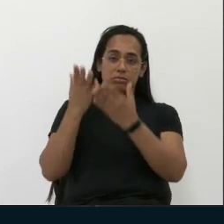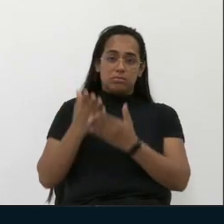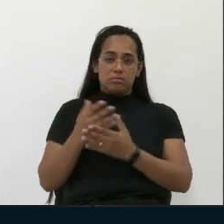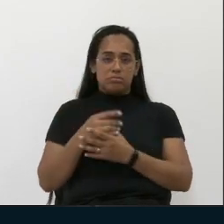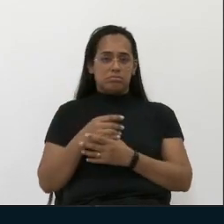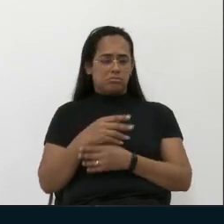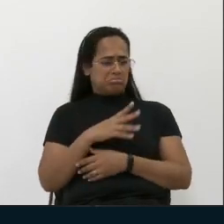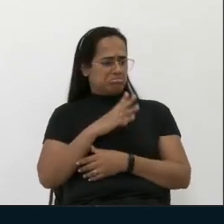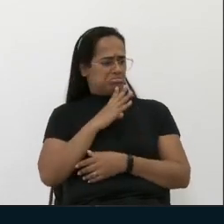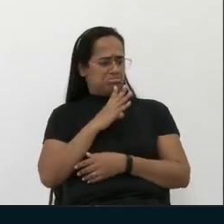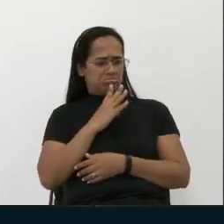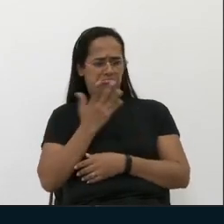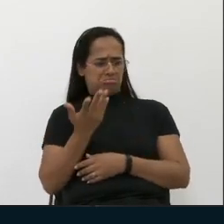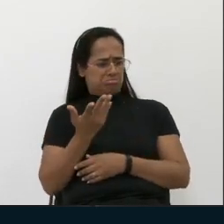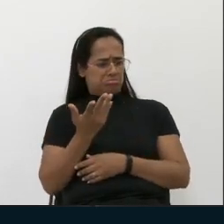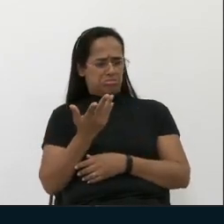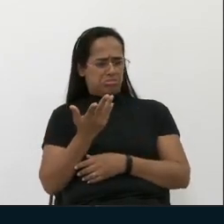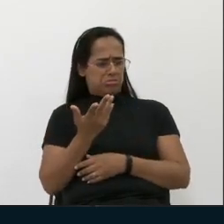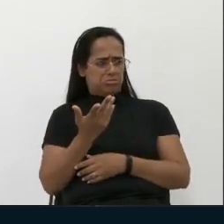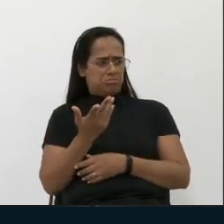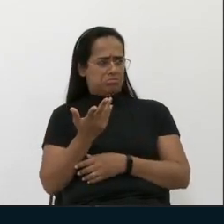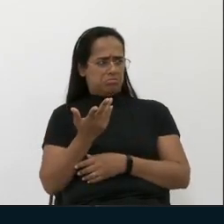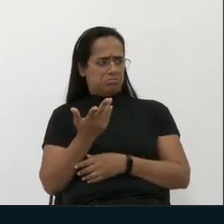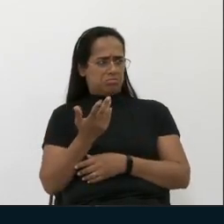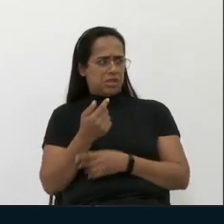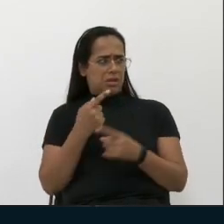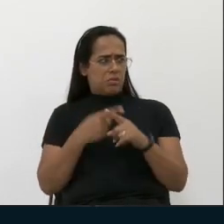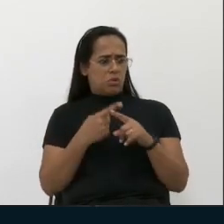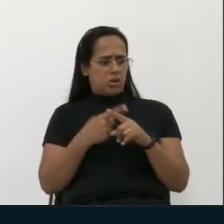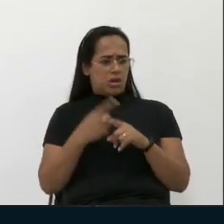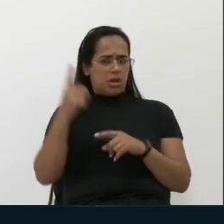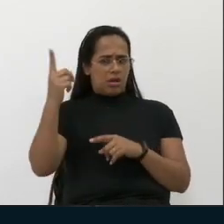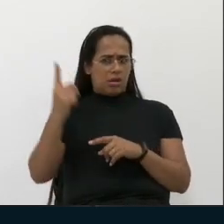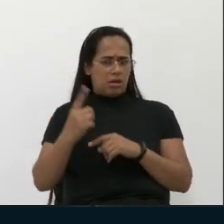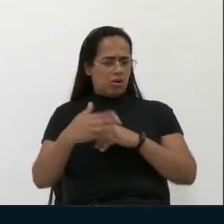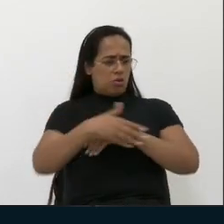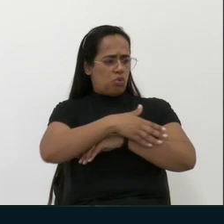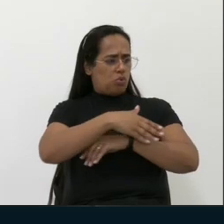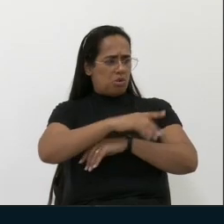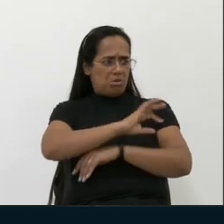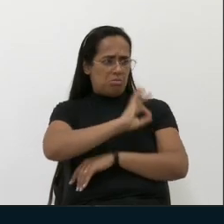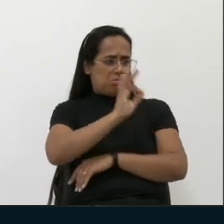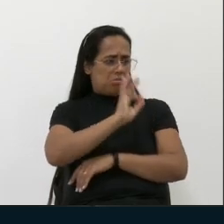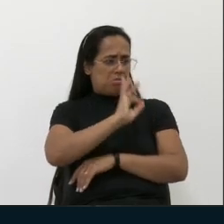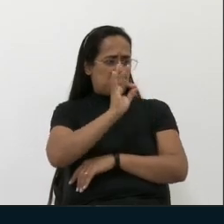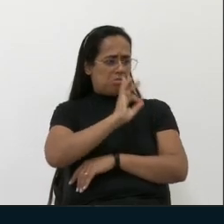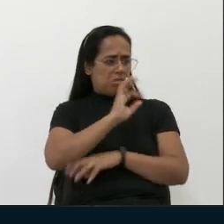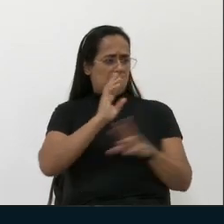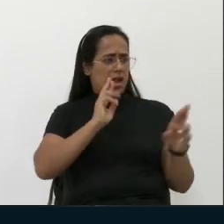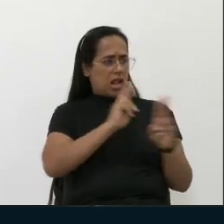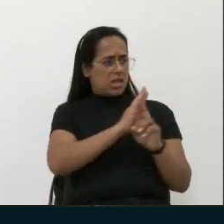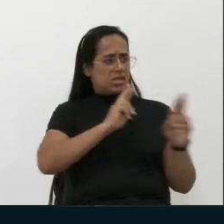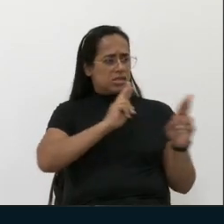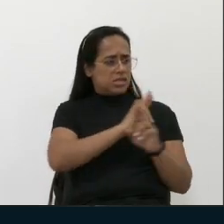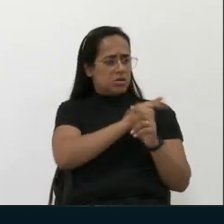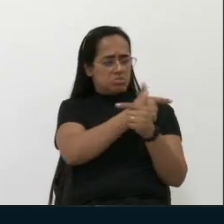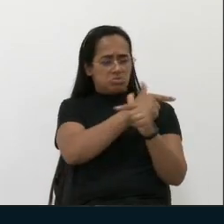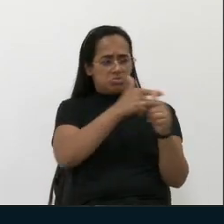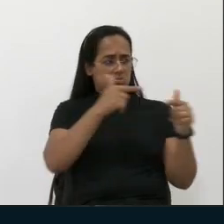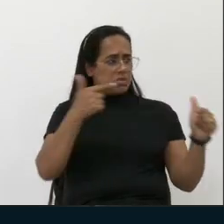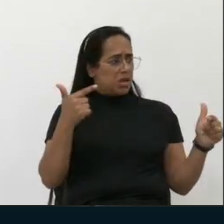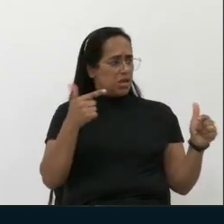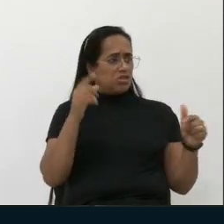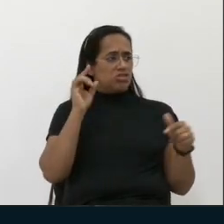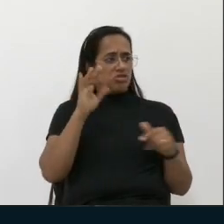porque o vereador daqui, ele não sai na rua, ele só fica na internet, ele não tem relação com o público. E isso é ruim